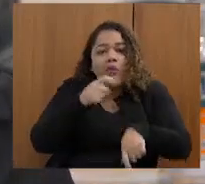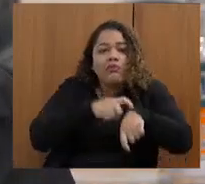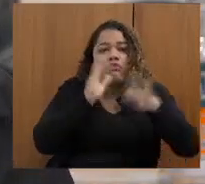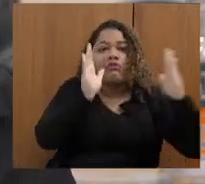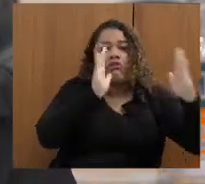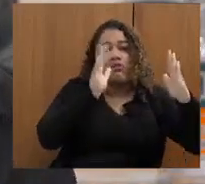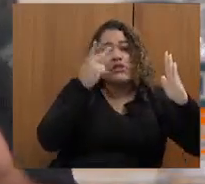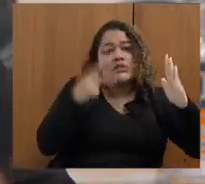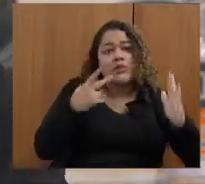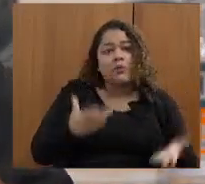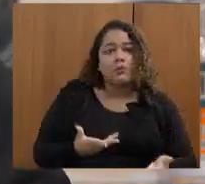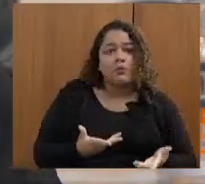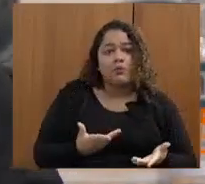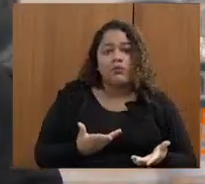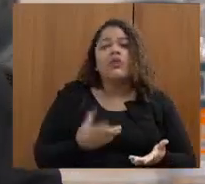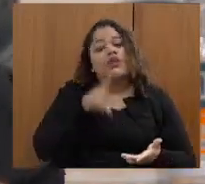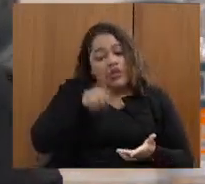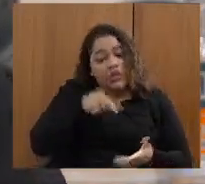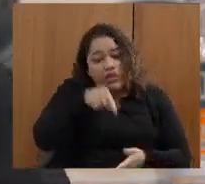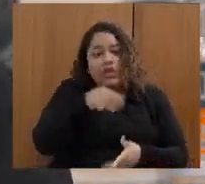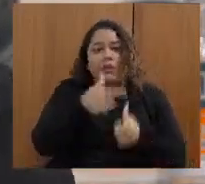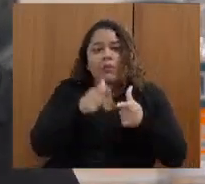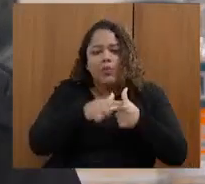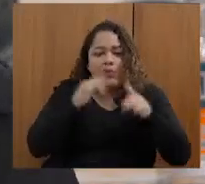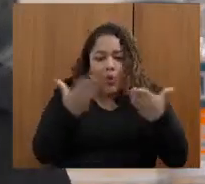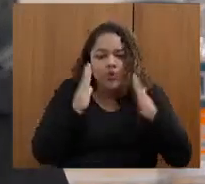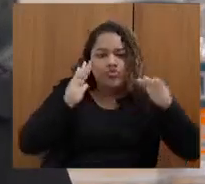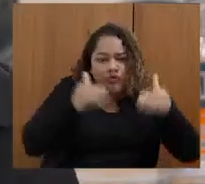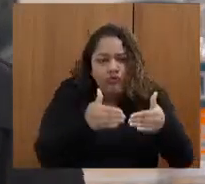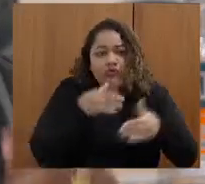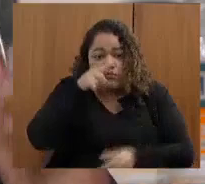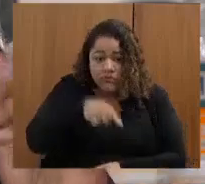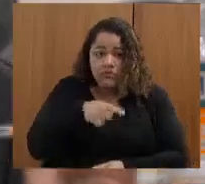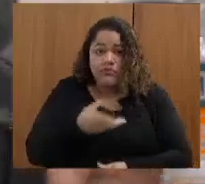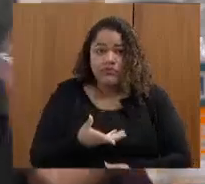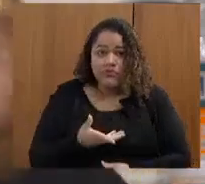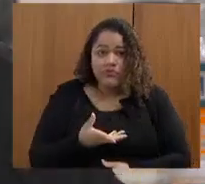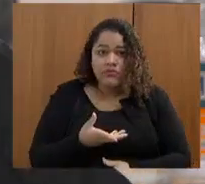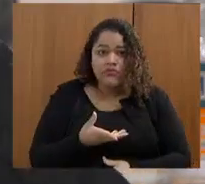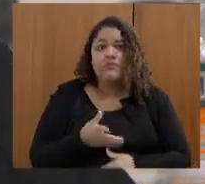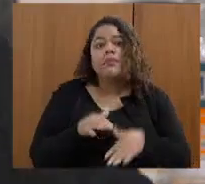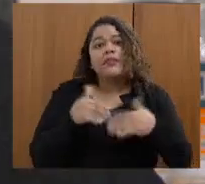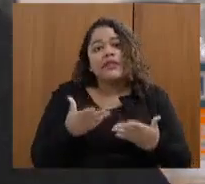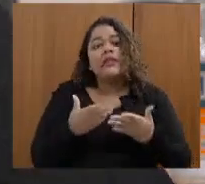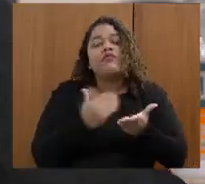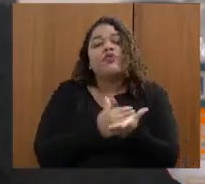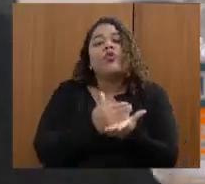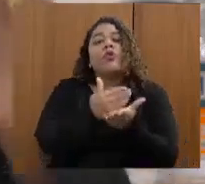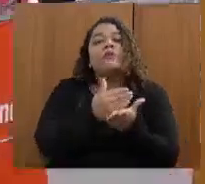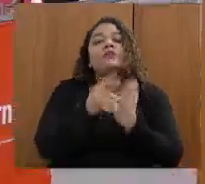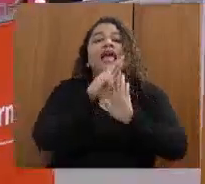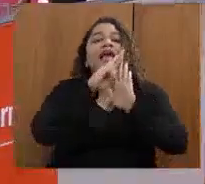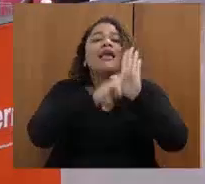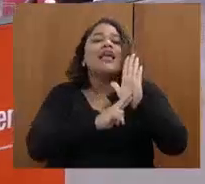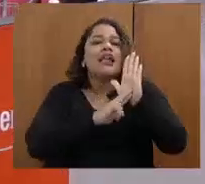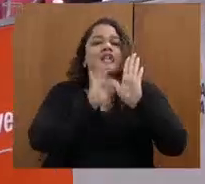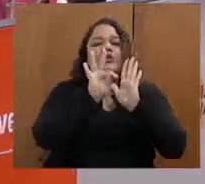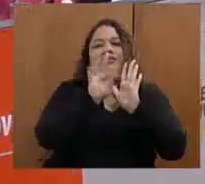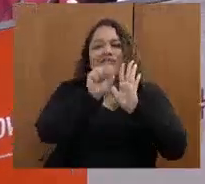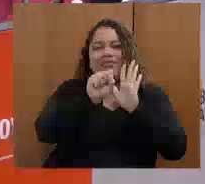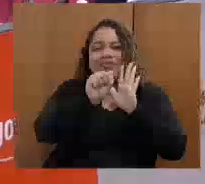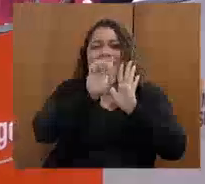esses problemas que nós vamos debruçar aqui e eu vou começar trazendo um relatório do TCE sobre